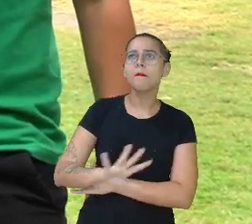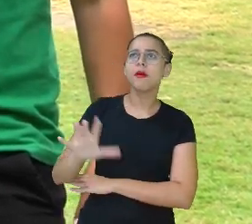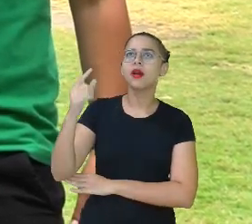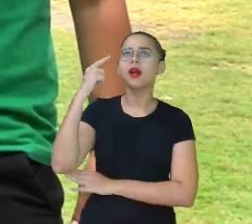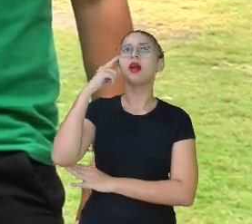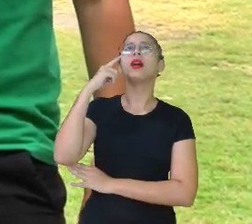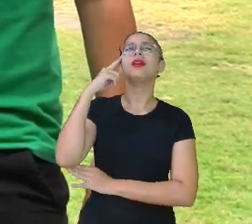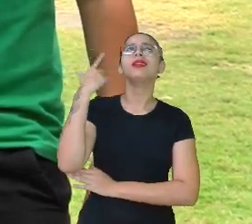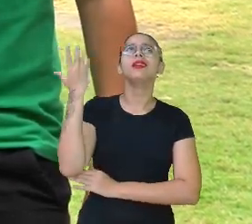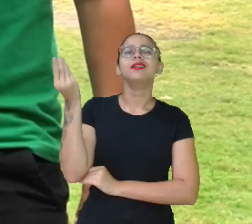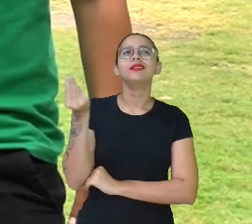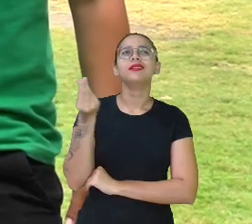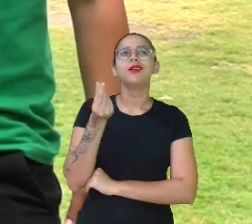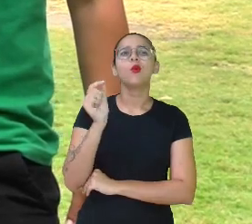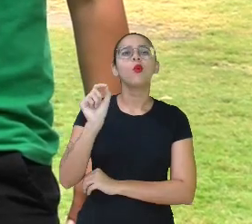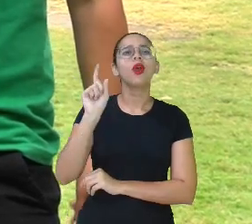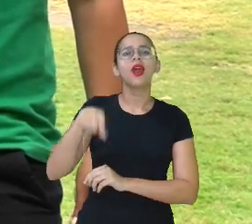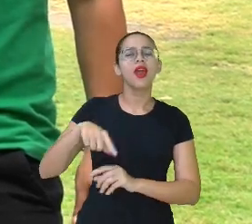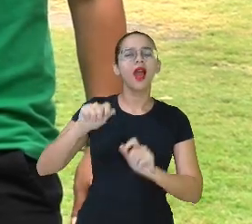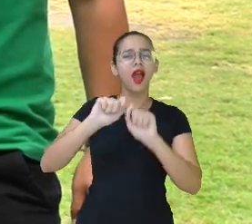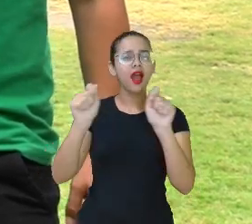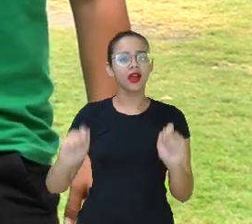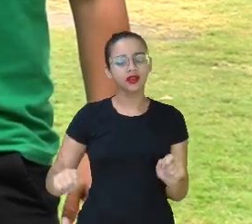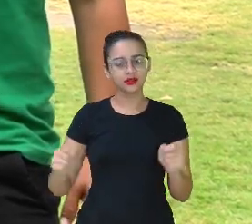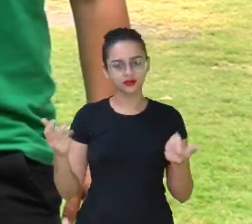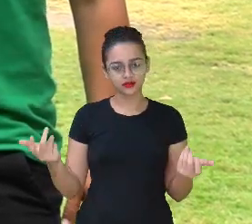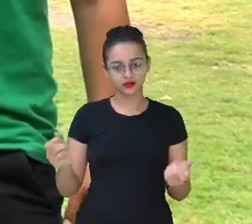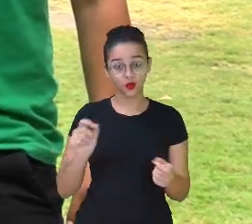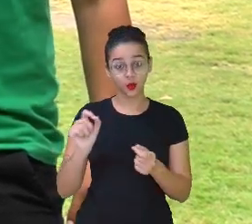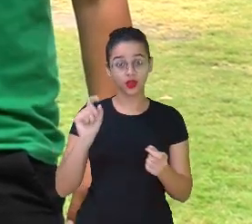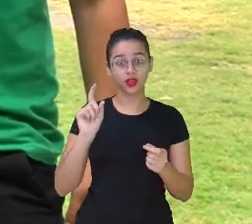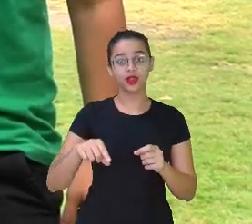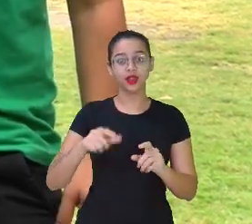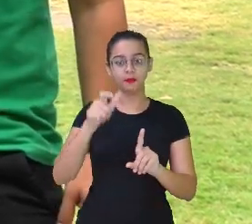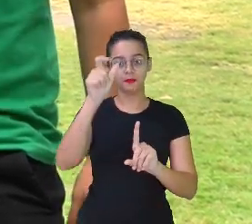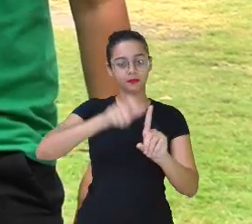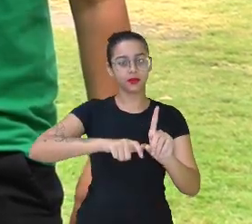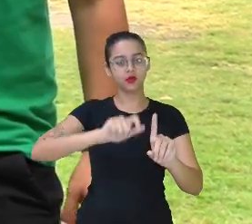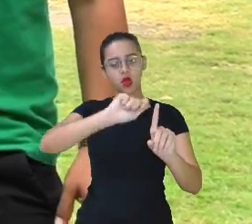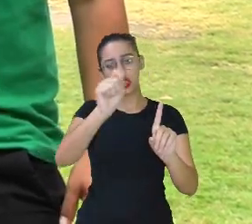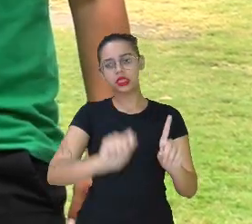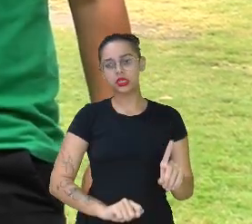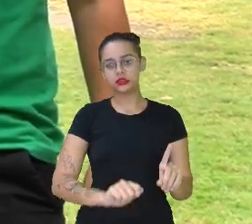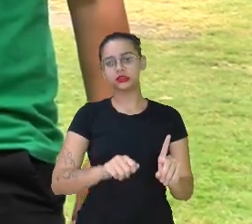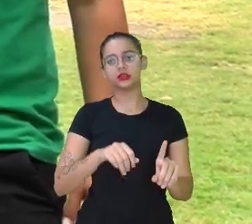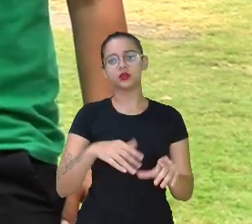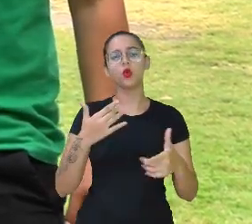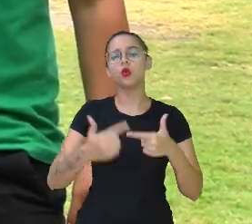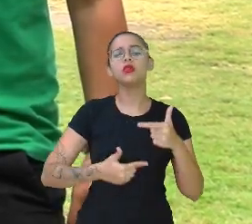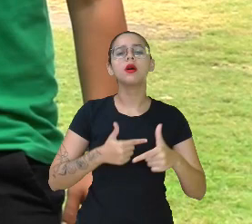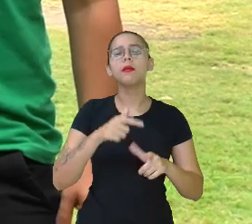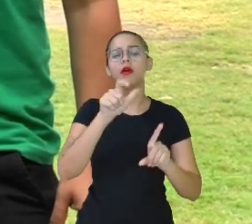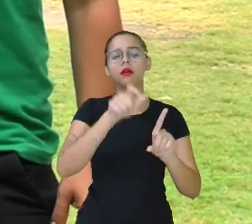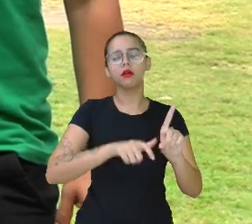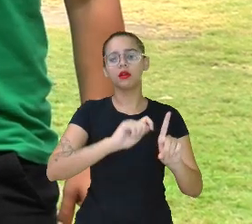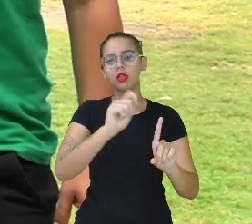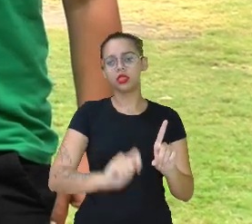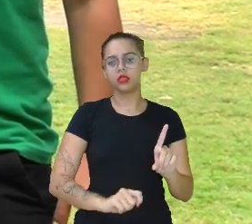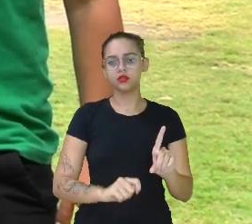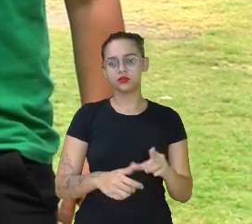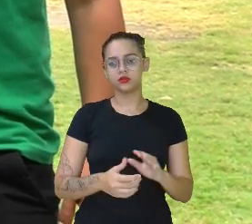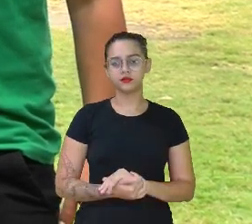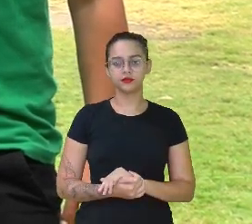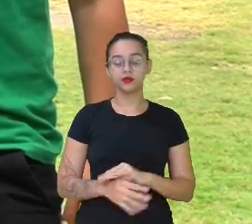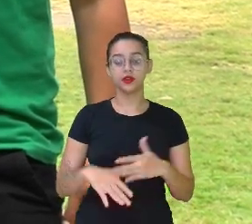cabeça que vem do que seria arte? Do que é um artista, de qual é o trabalho de um artista.